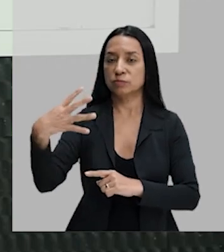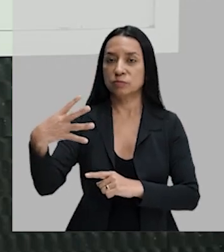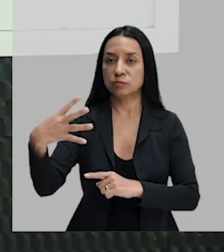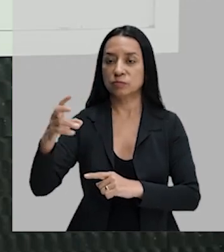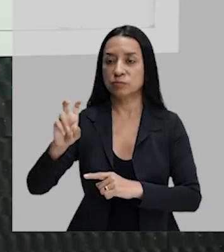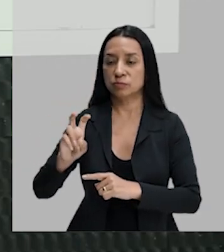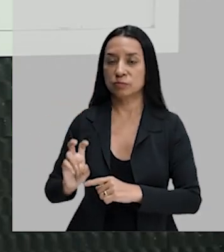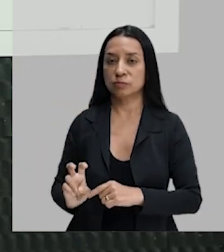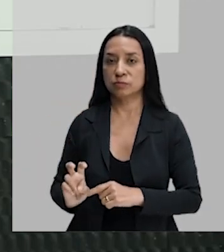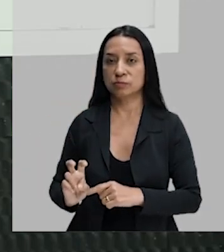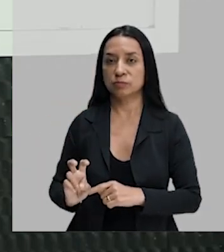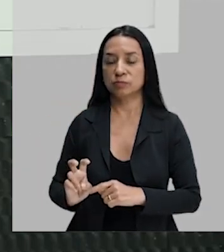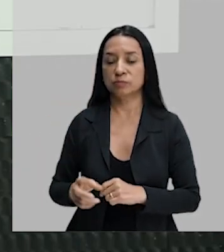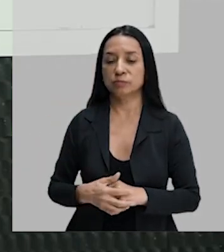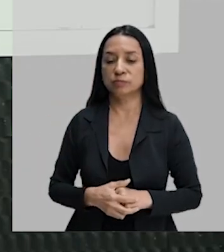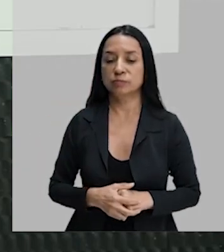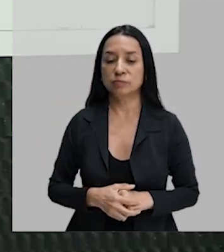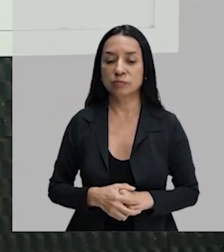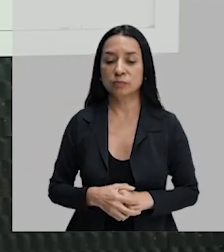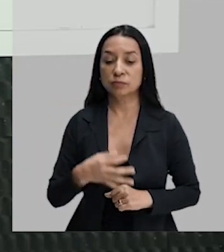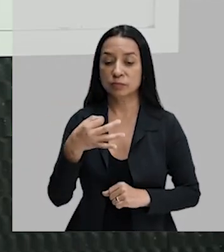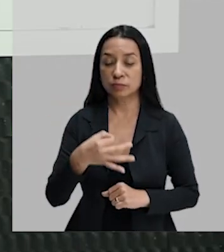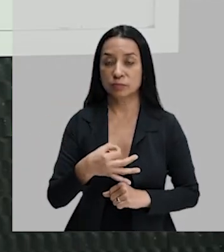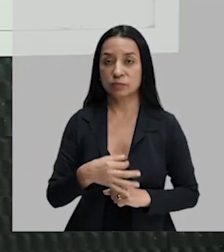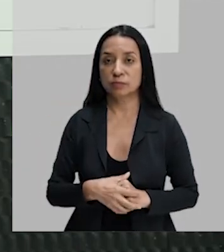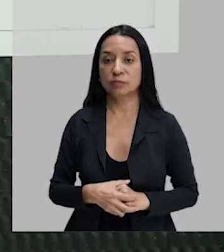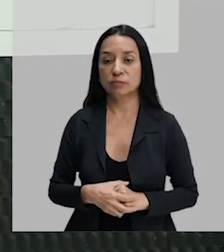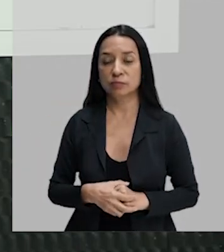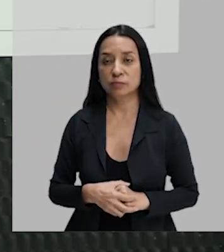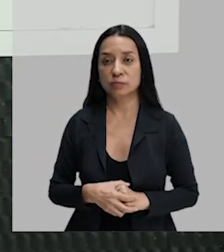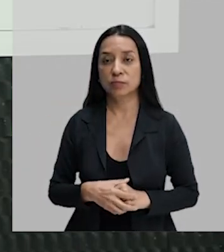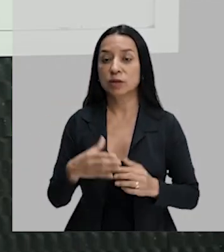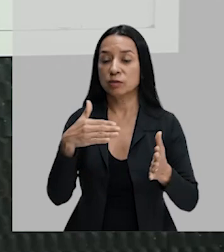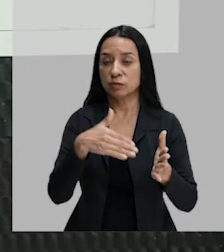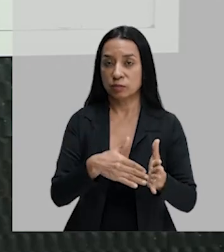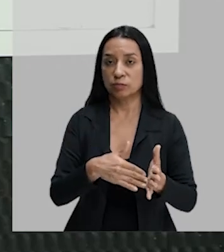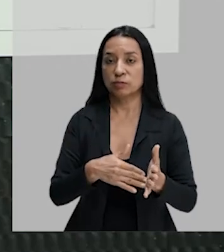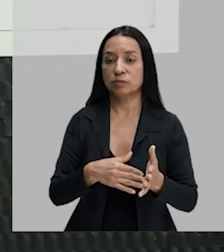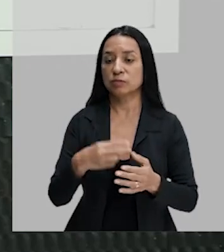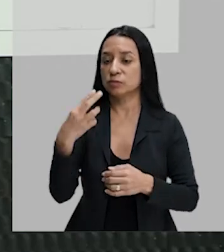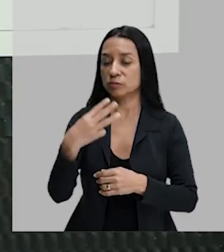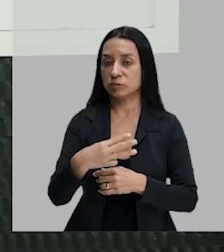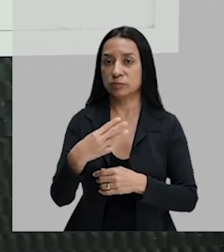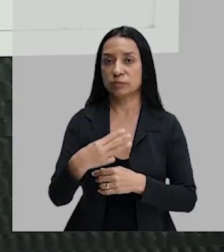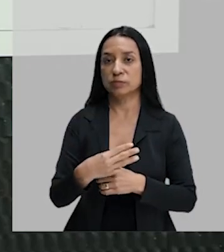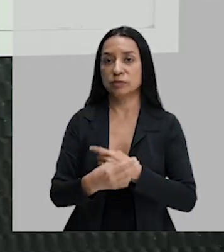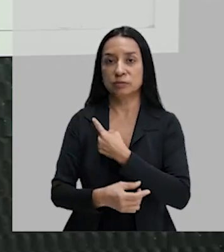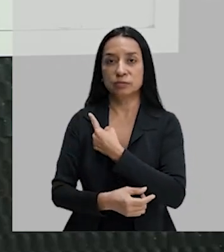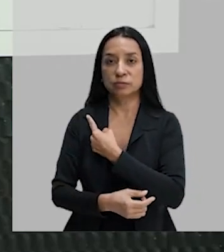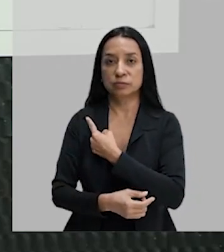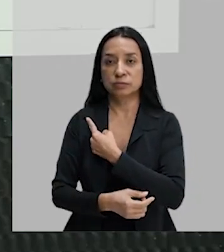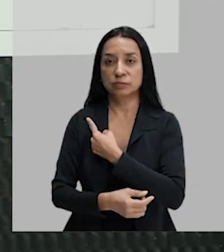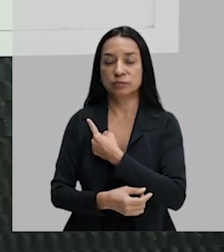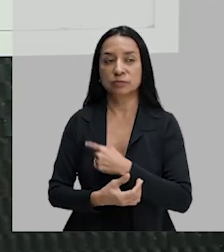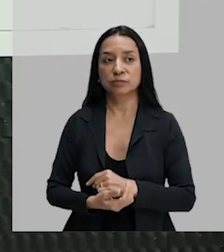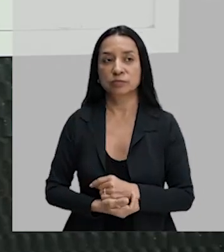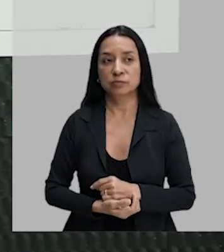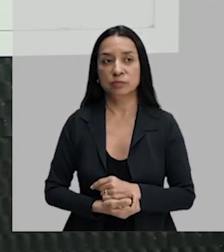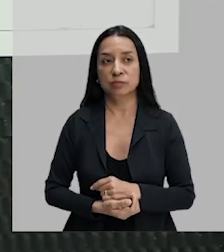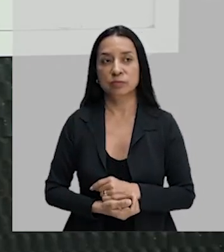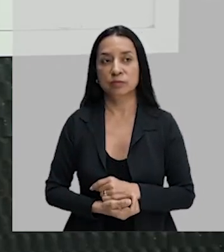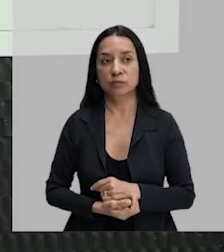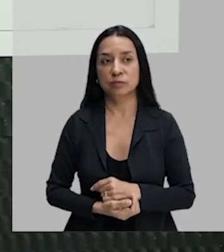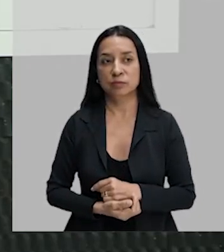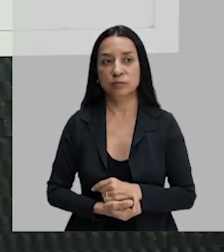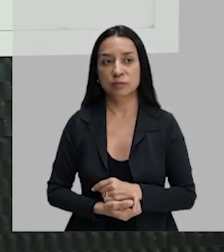cinco certo por último essa terceira parcela aqui ó mas o